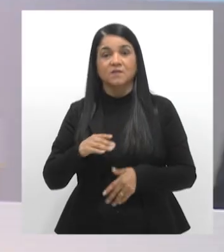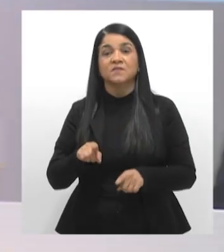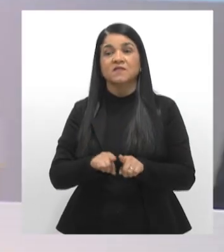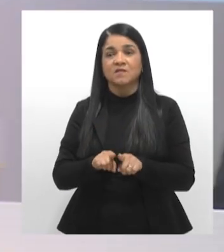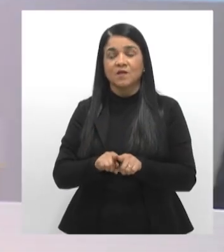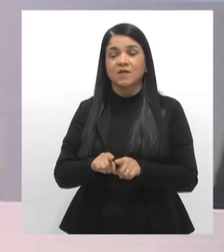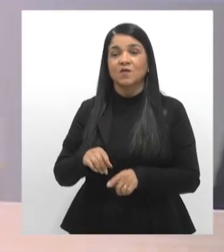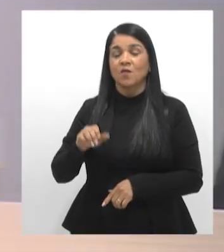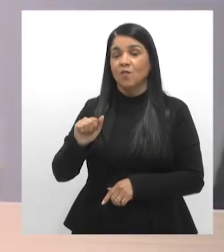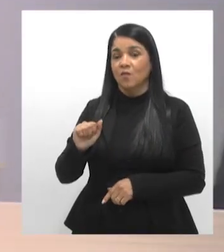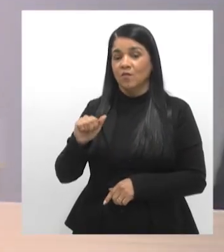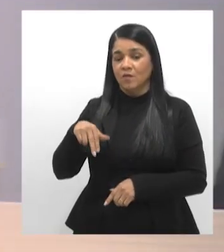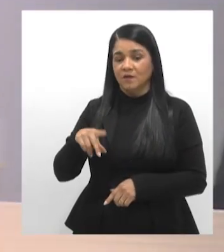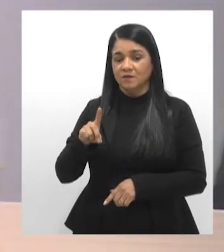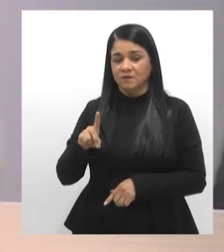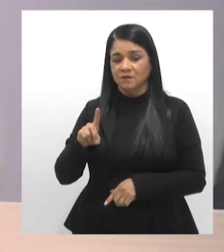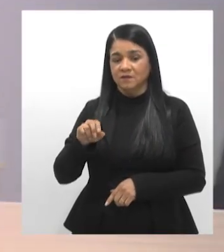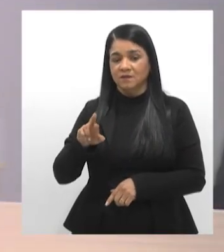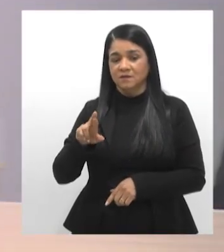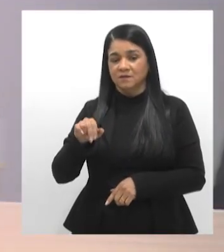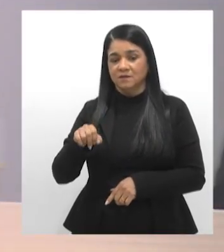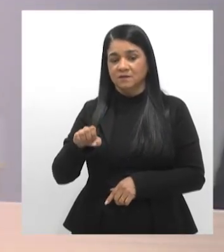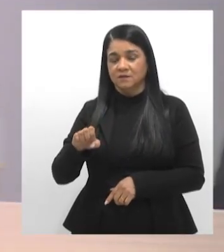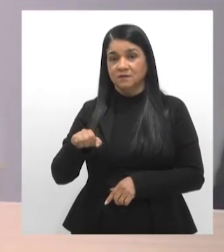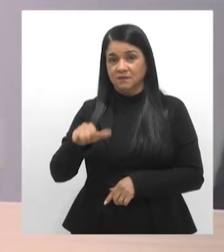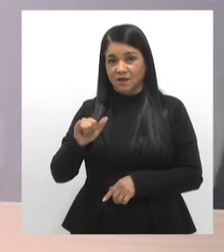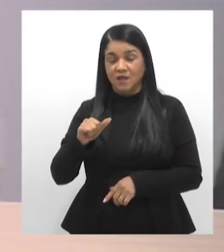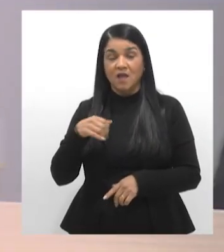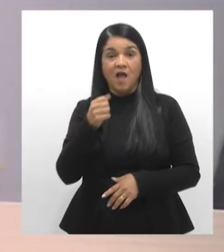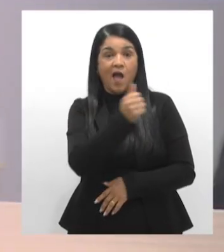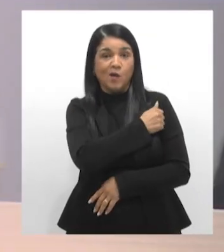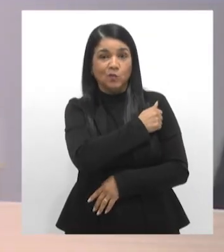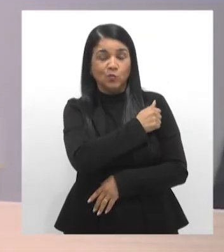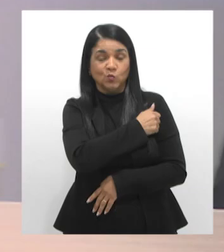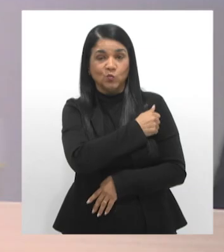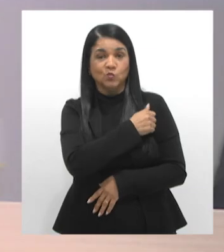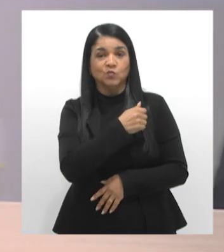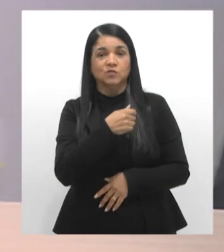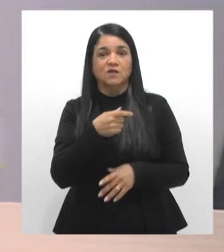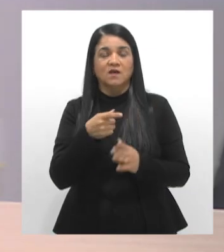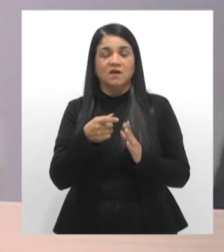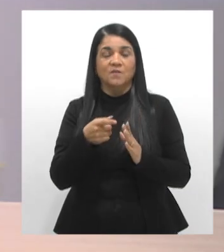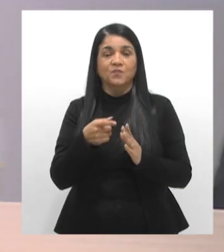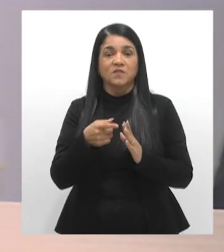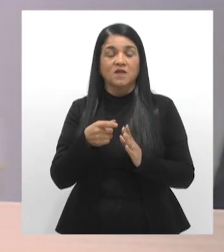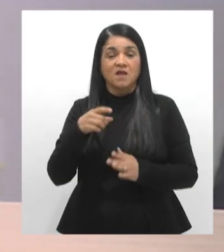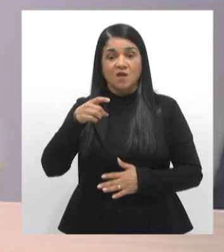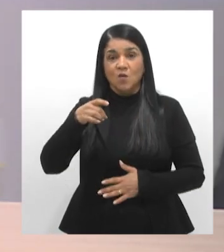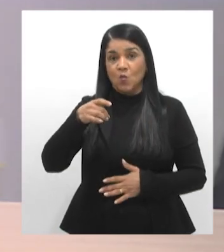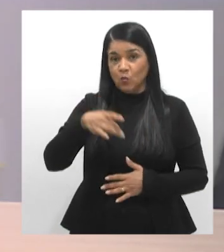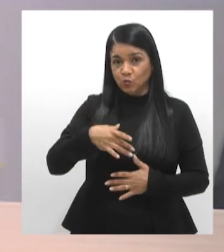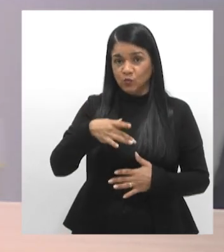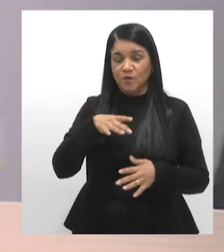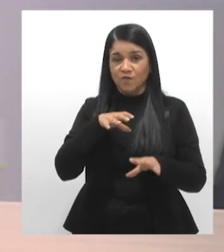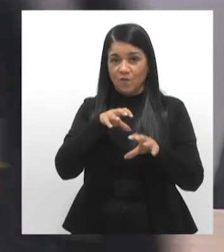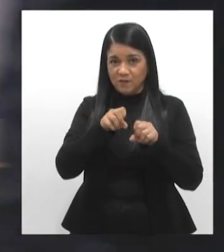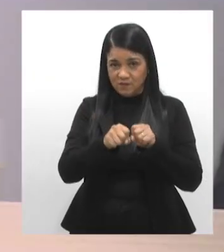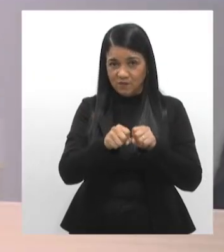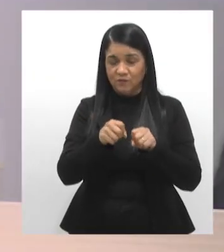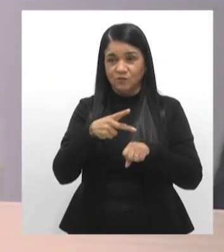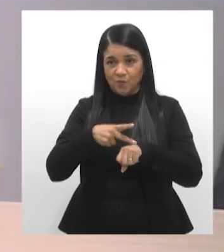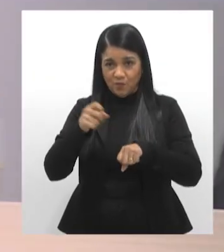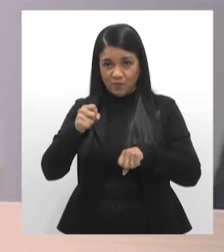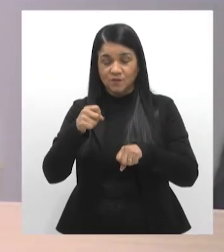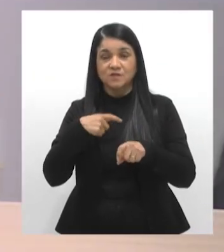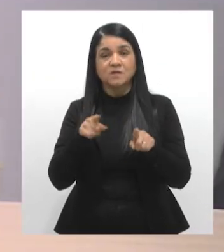inclusive, foi nosso aluno na última pós-graduação aqui na Escola de Contas. Cumprimentar